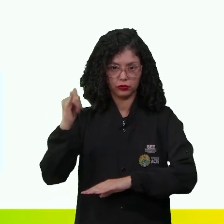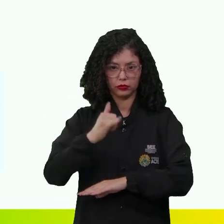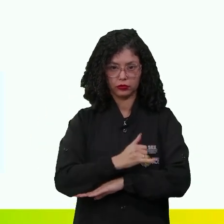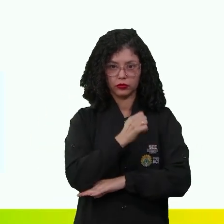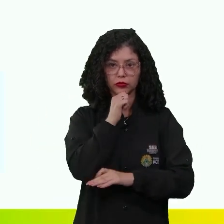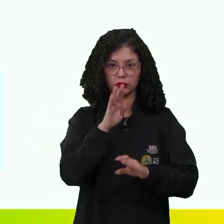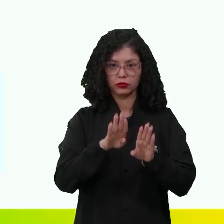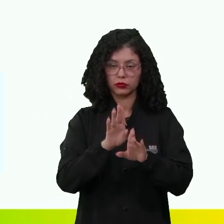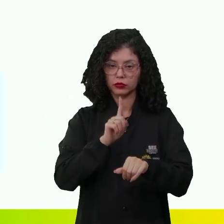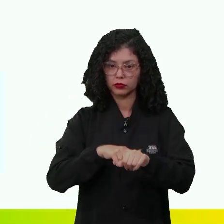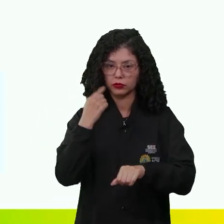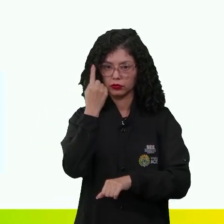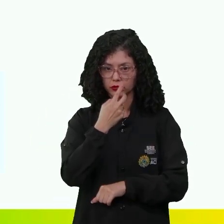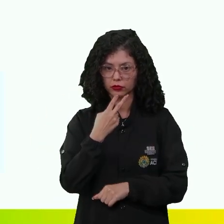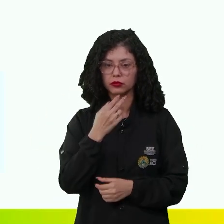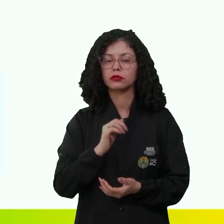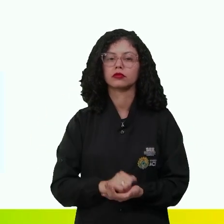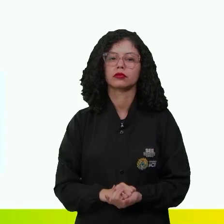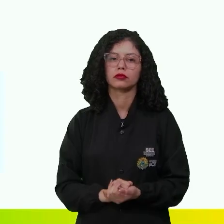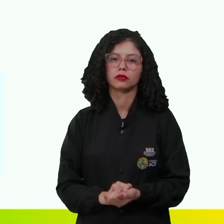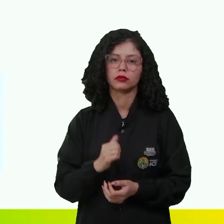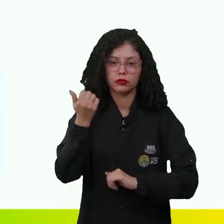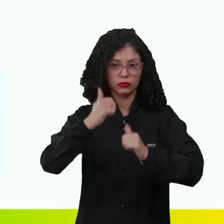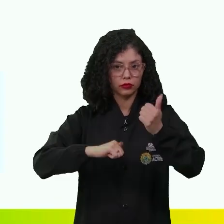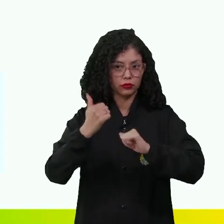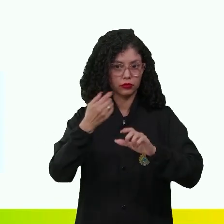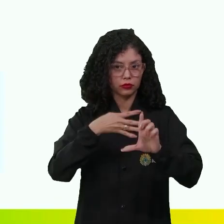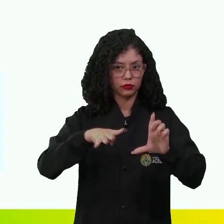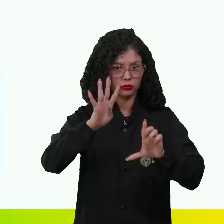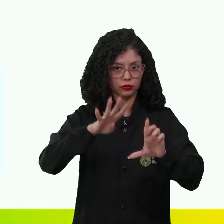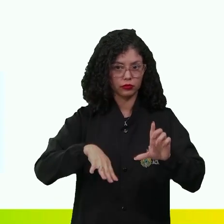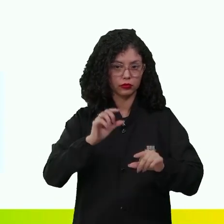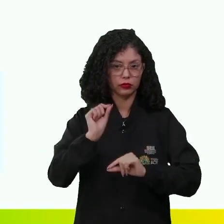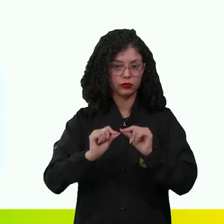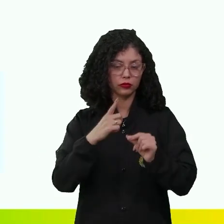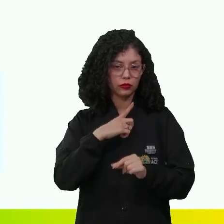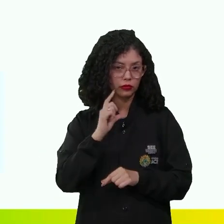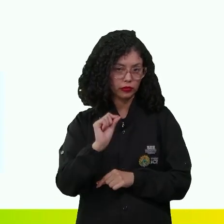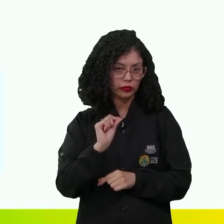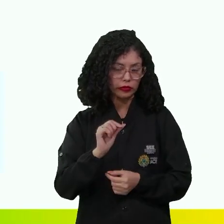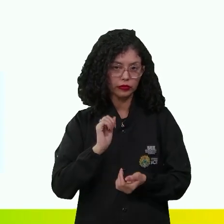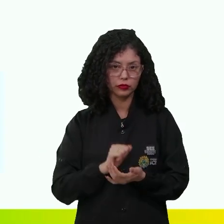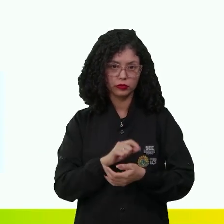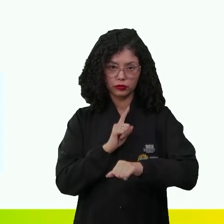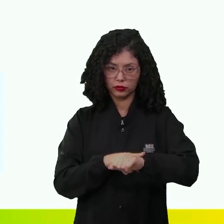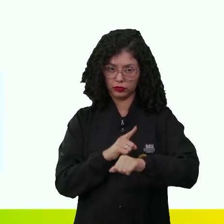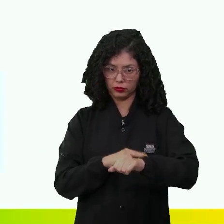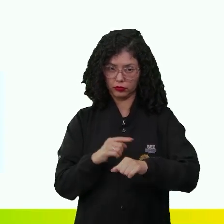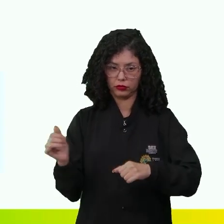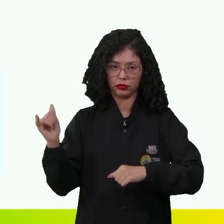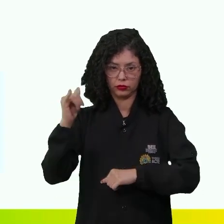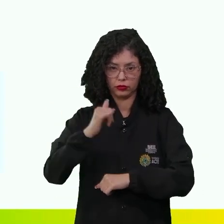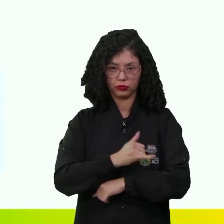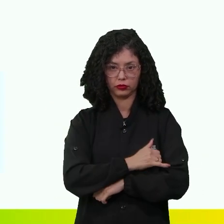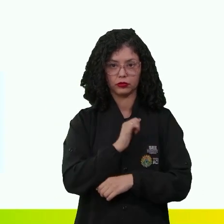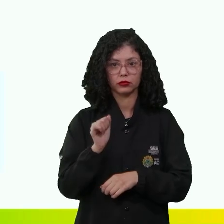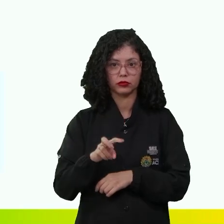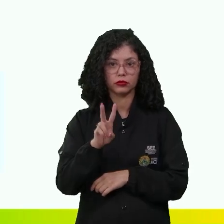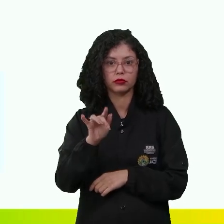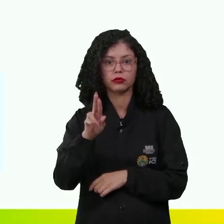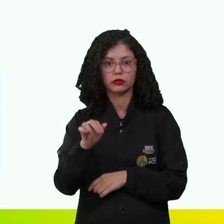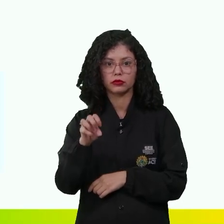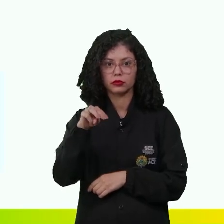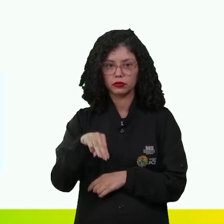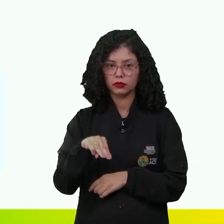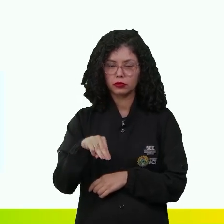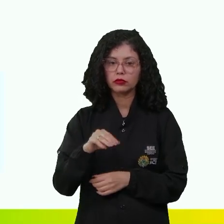hora. Então, analisando essa tabela, nós temos o seguinte, ó, tempo de viagem, velocidade média,